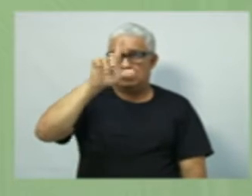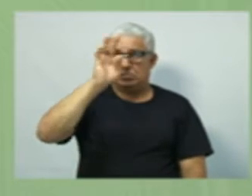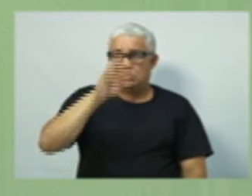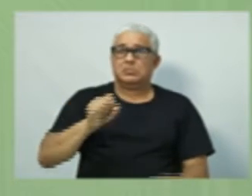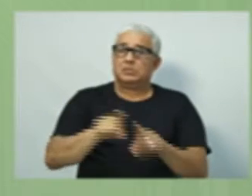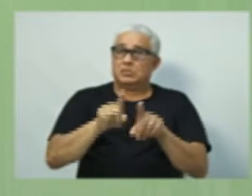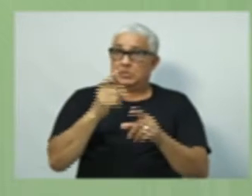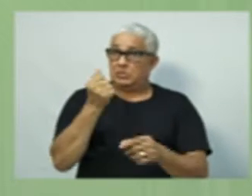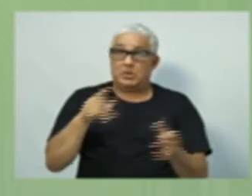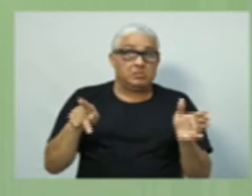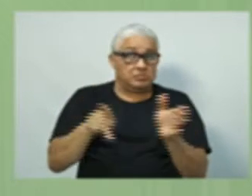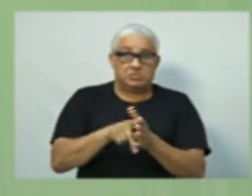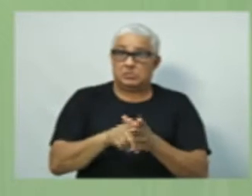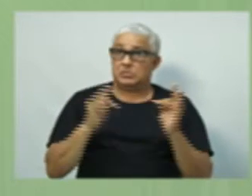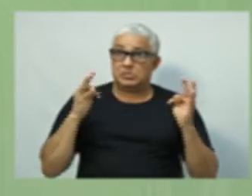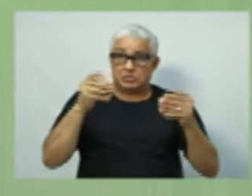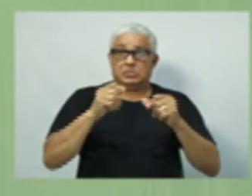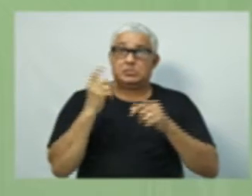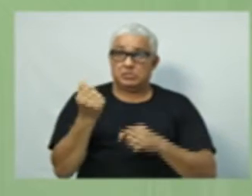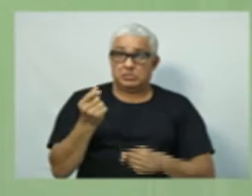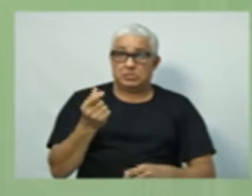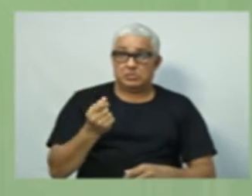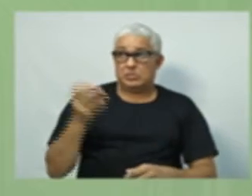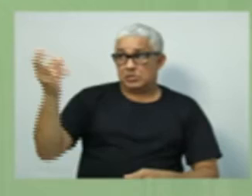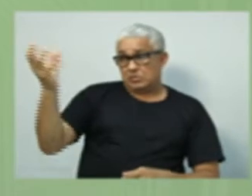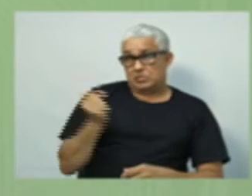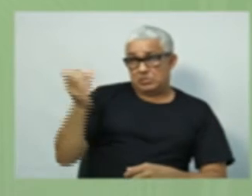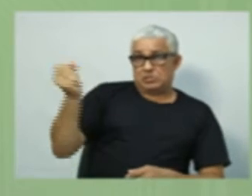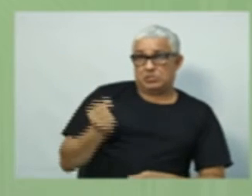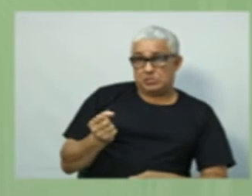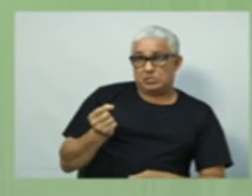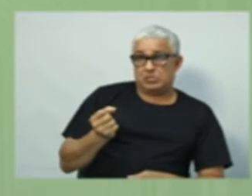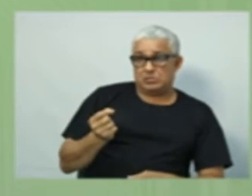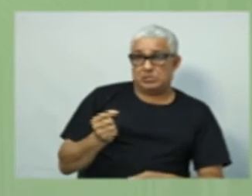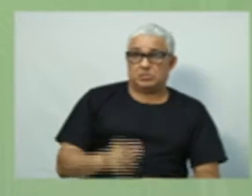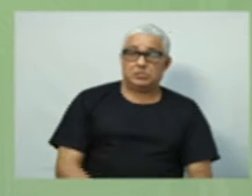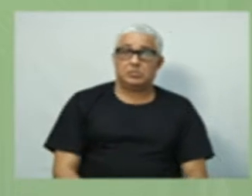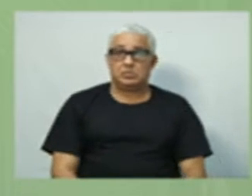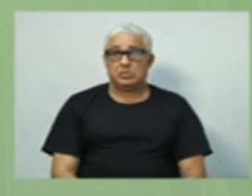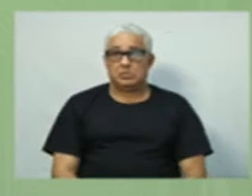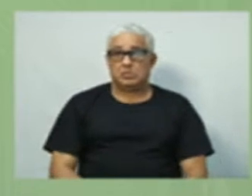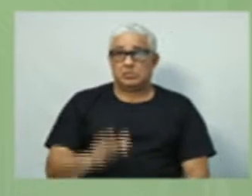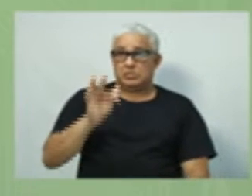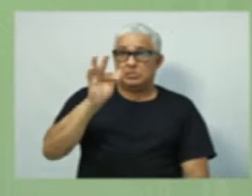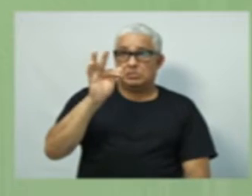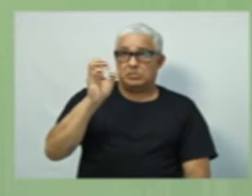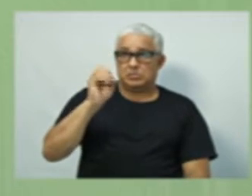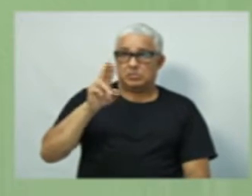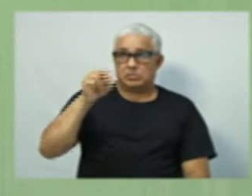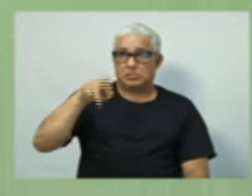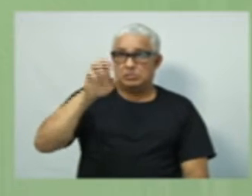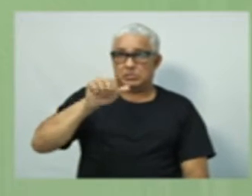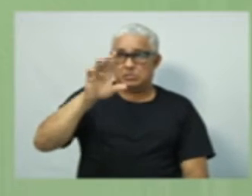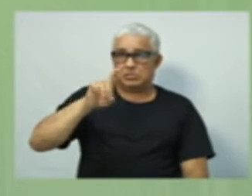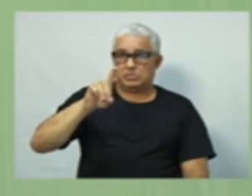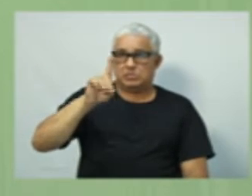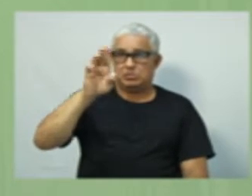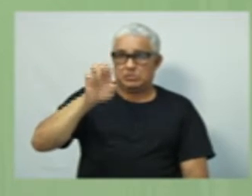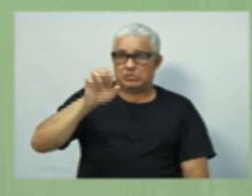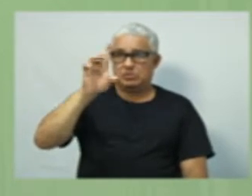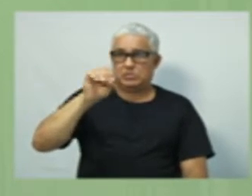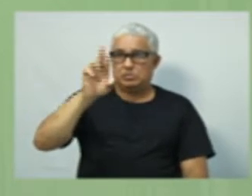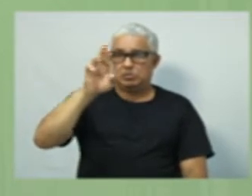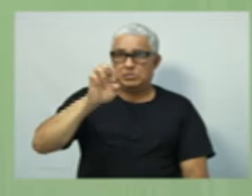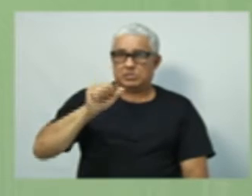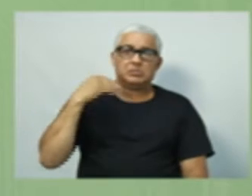o capital próprio todo meu dinheiro ele vem de terceiros ou seja fornecedores bancos ou ele vem dos